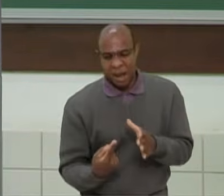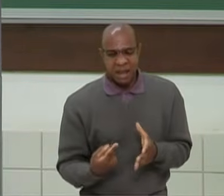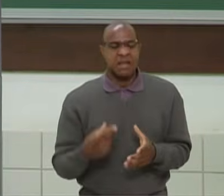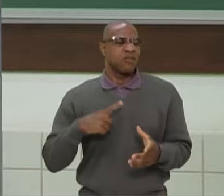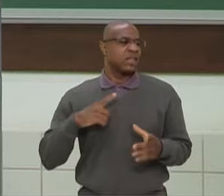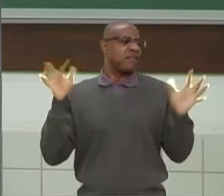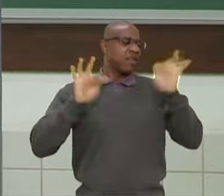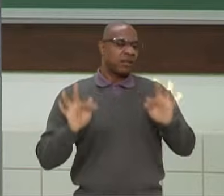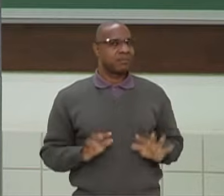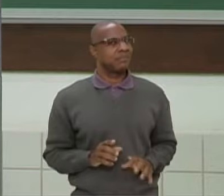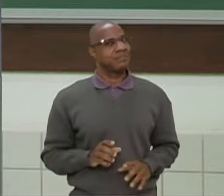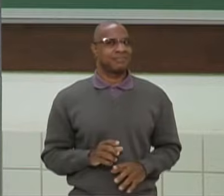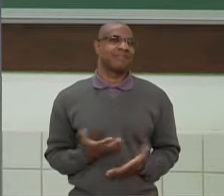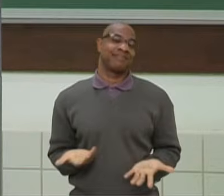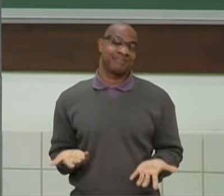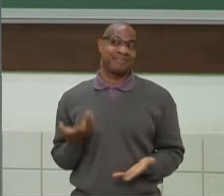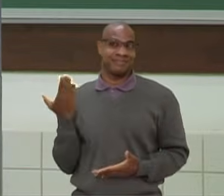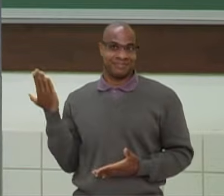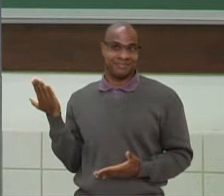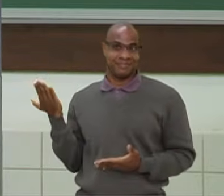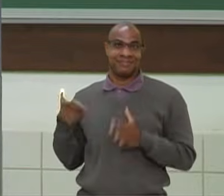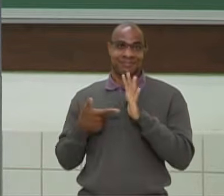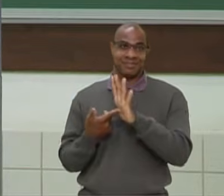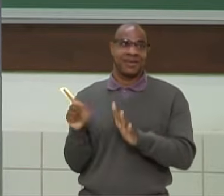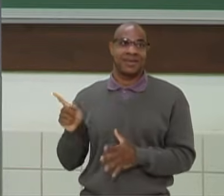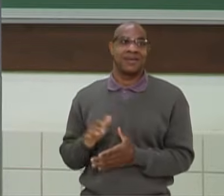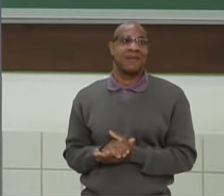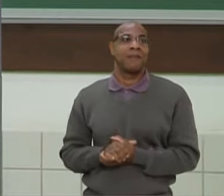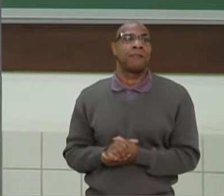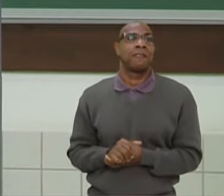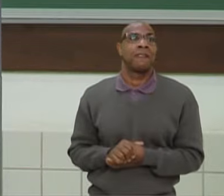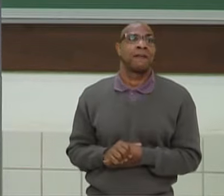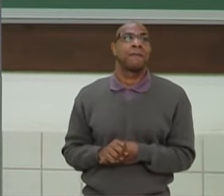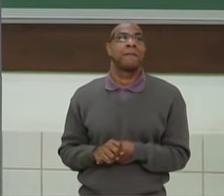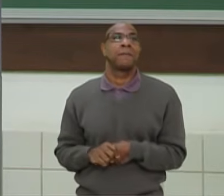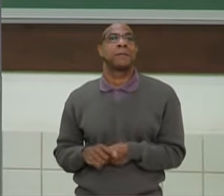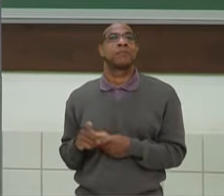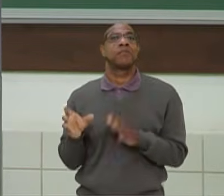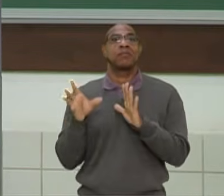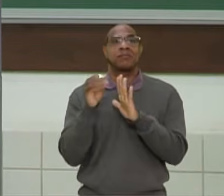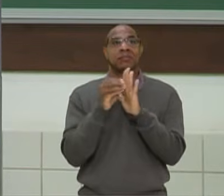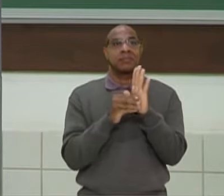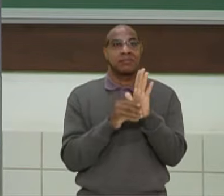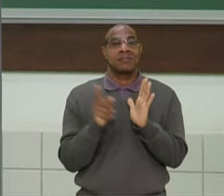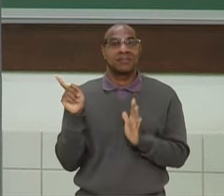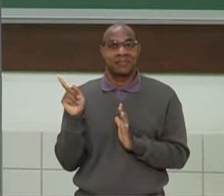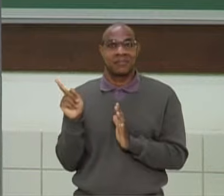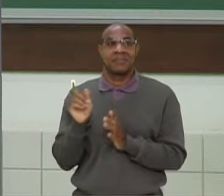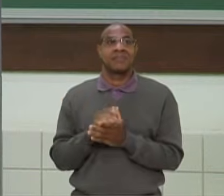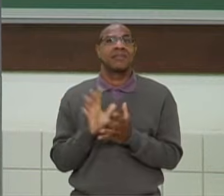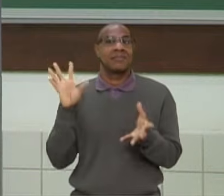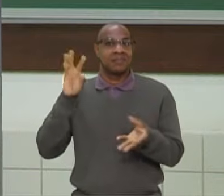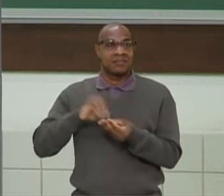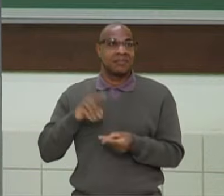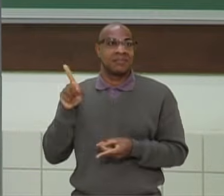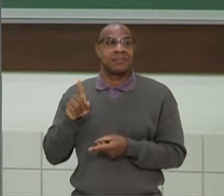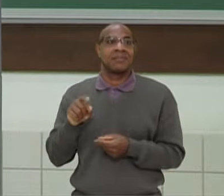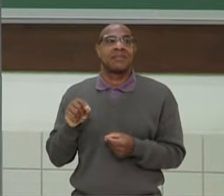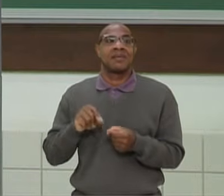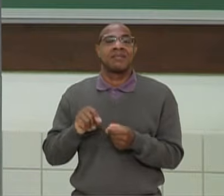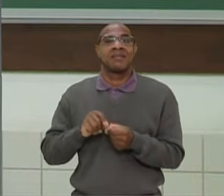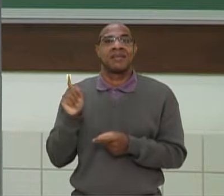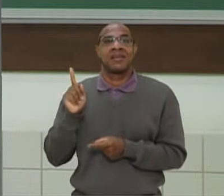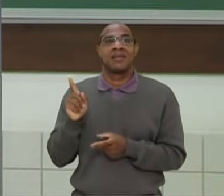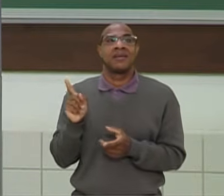né? Tá, e aí, pra gente fechar esse conteúdo de indústria cultural, eu fiz uma parodiazinha